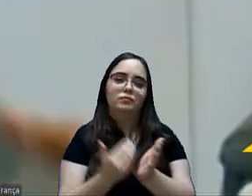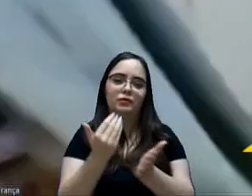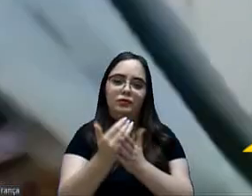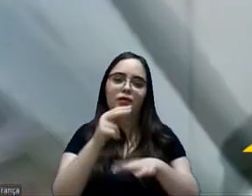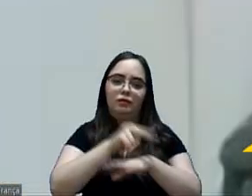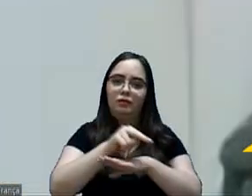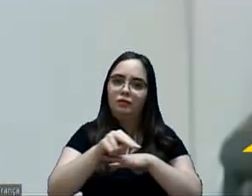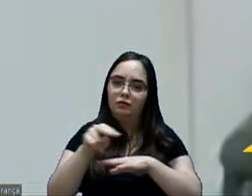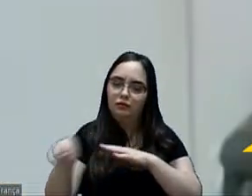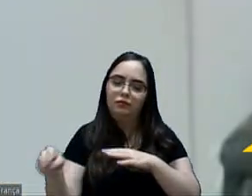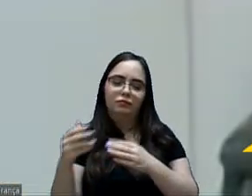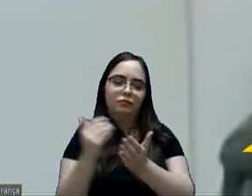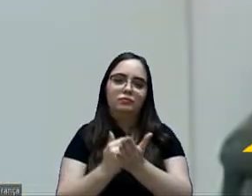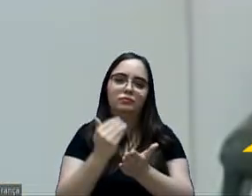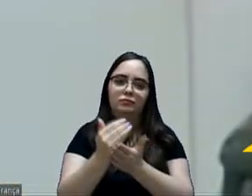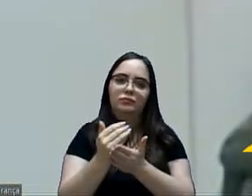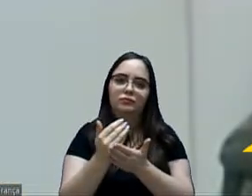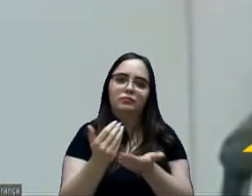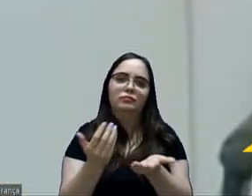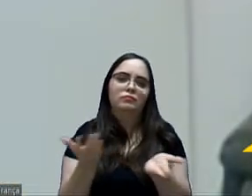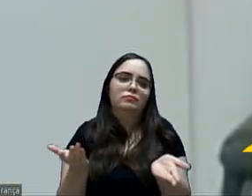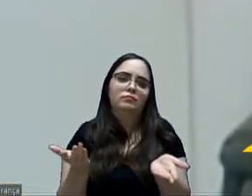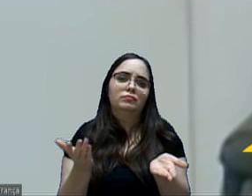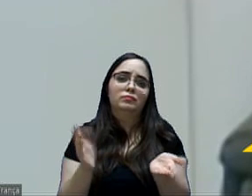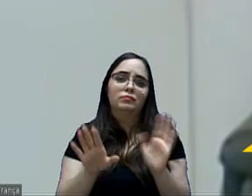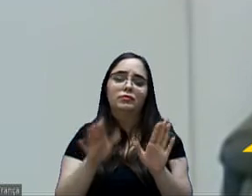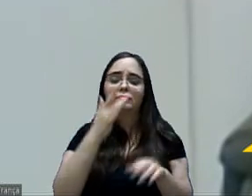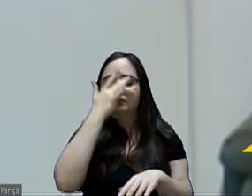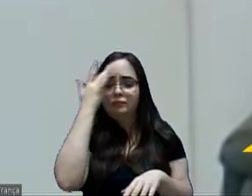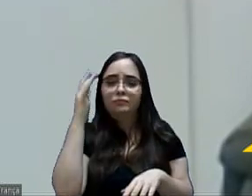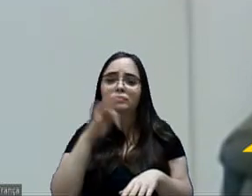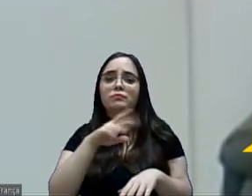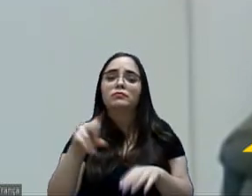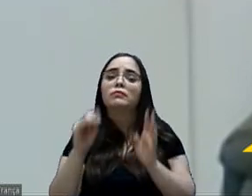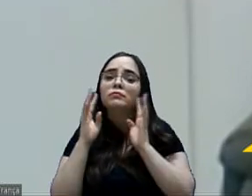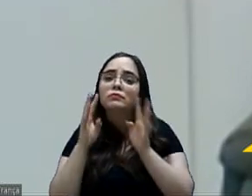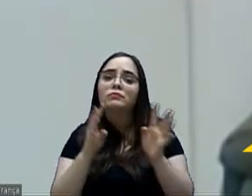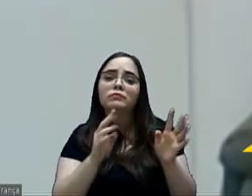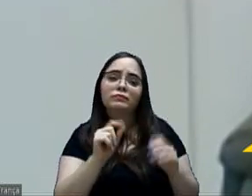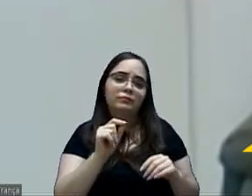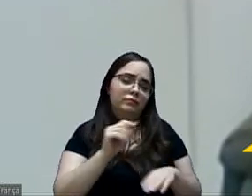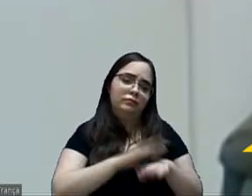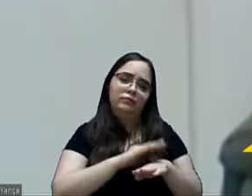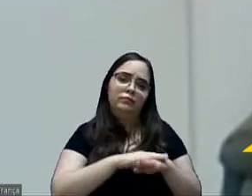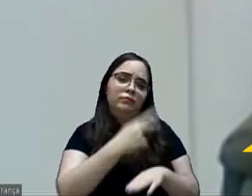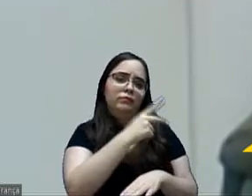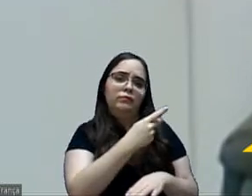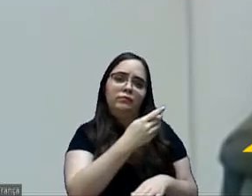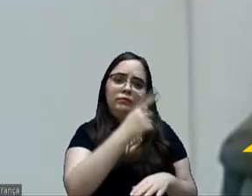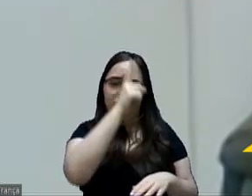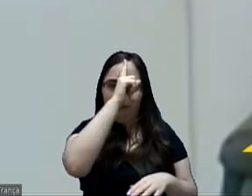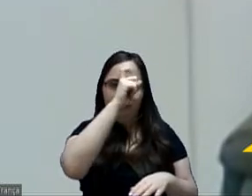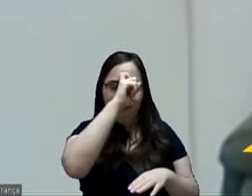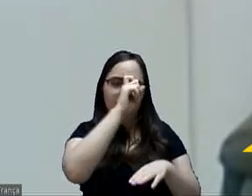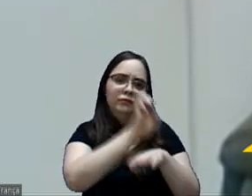inclusive, a região. Quem tem obrigação de atender o nosso irmão da região é o governo estadual, que é os hospitais